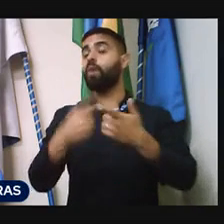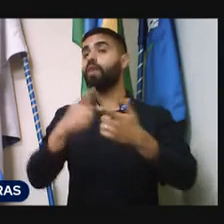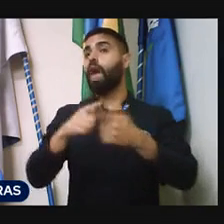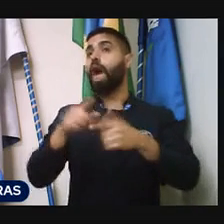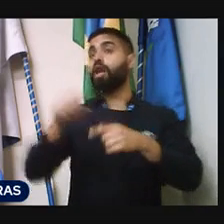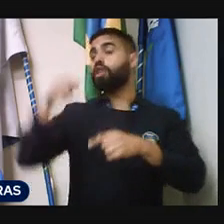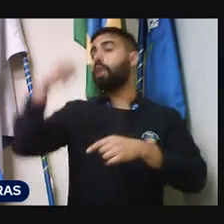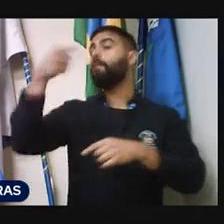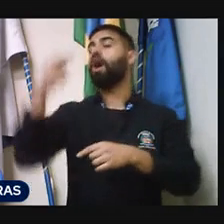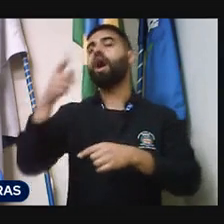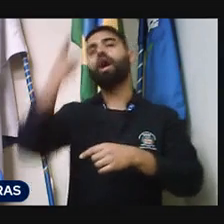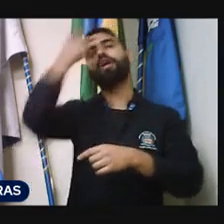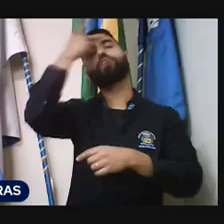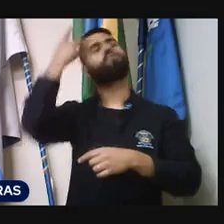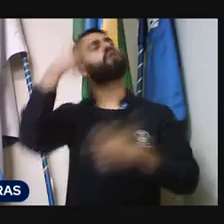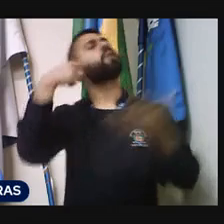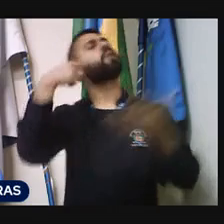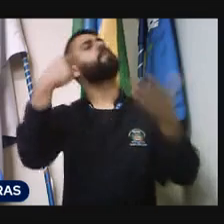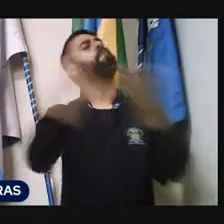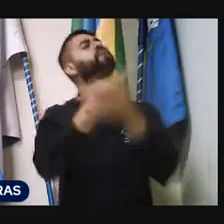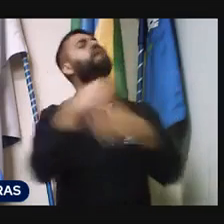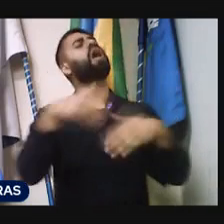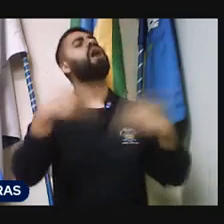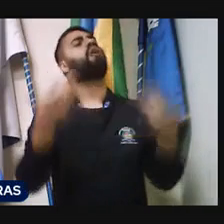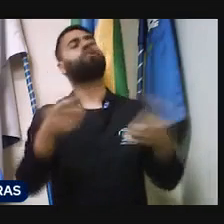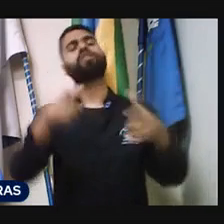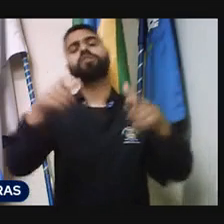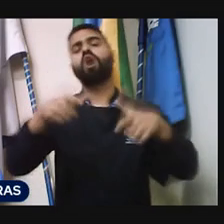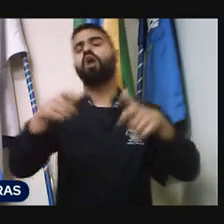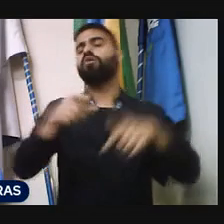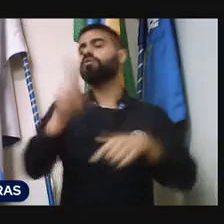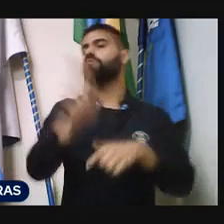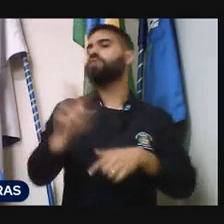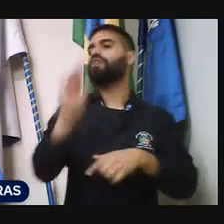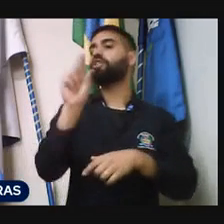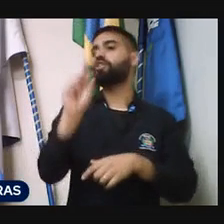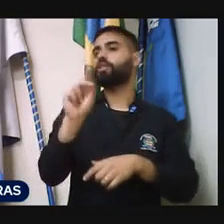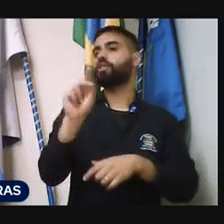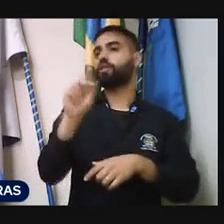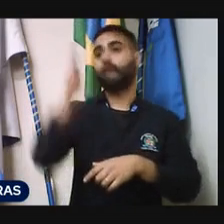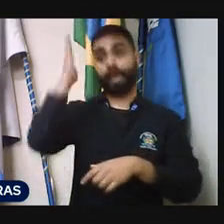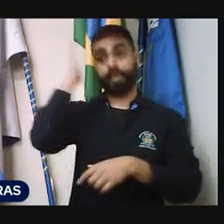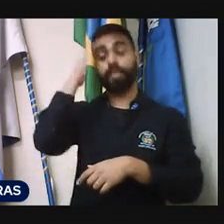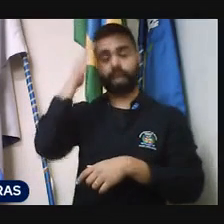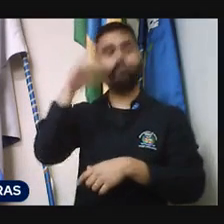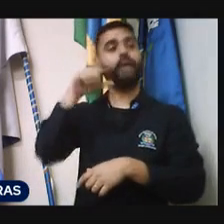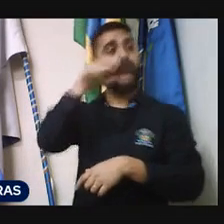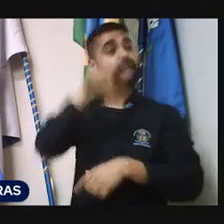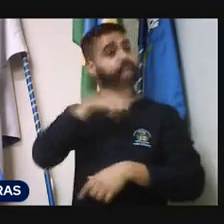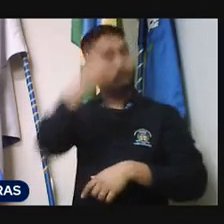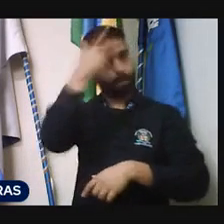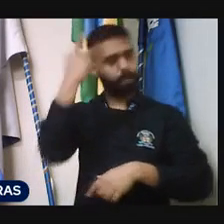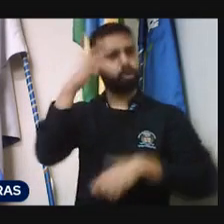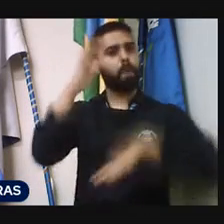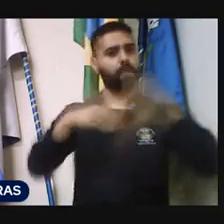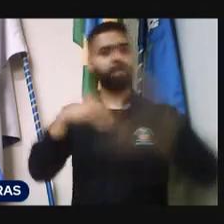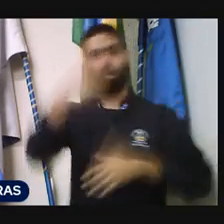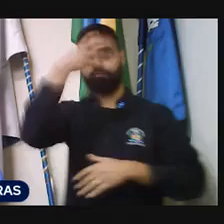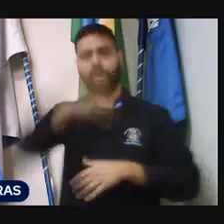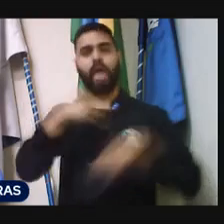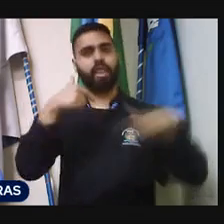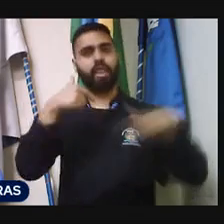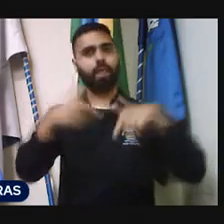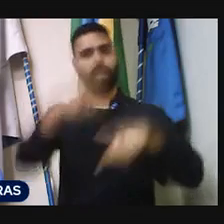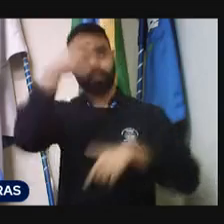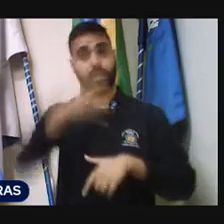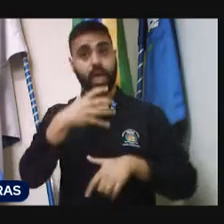pessoas indagarem ficar de olho nele quase um milhão de reais foi publicado por Gustavo Matheus A gente sabe que hora lá existem pessoas sérias como o seu Carlos Magno